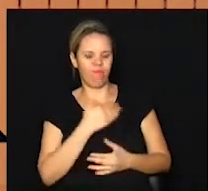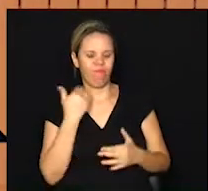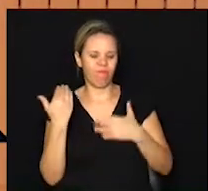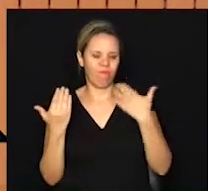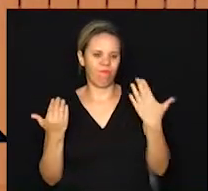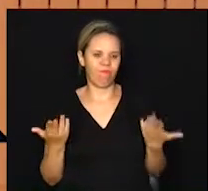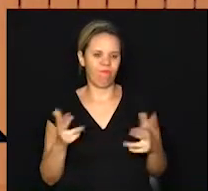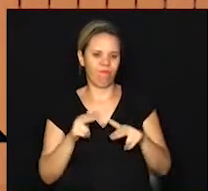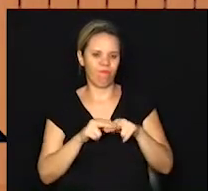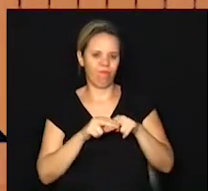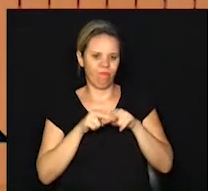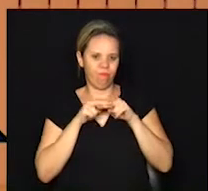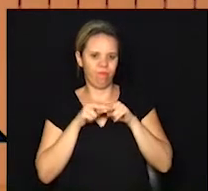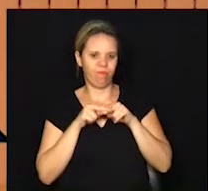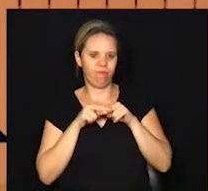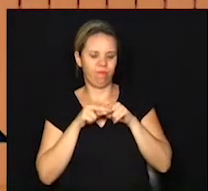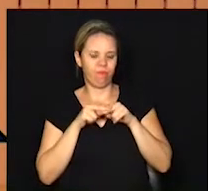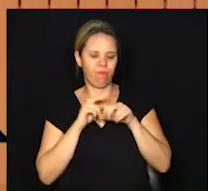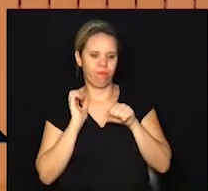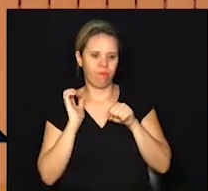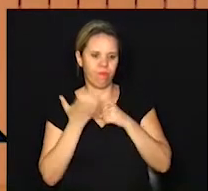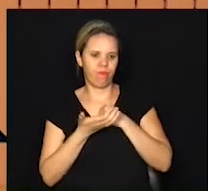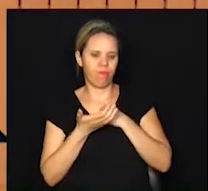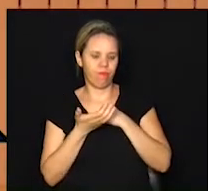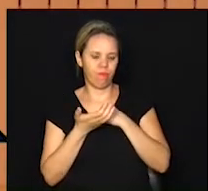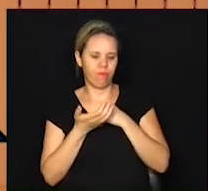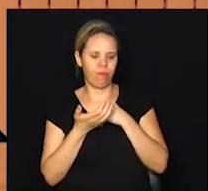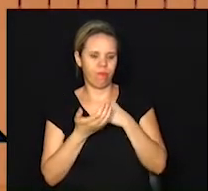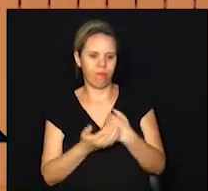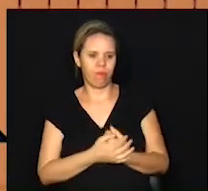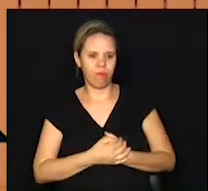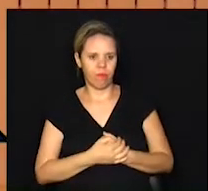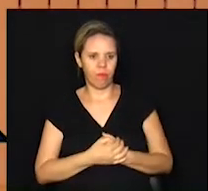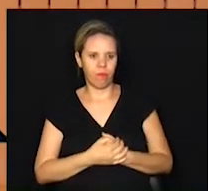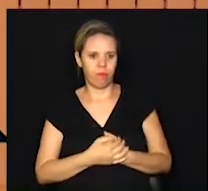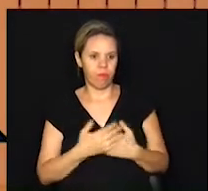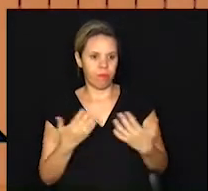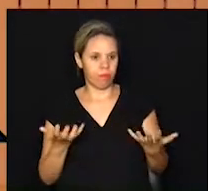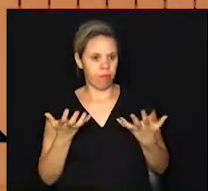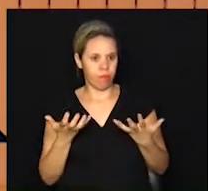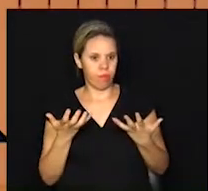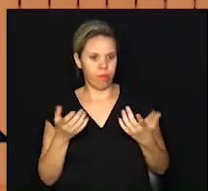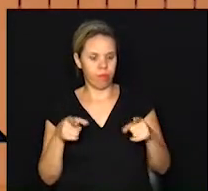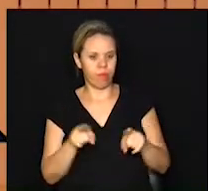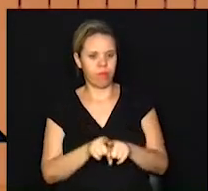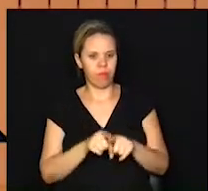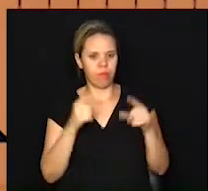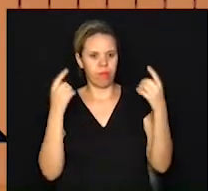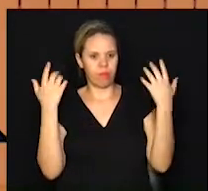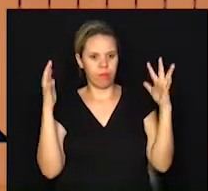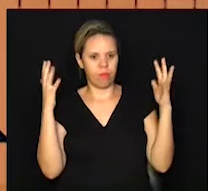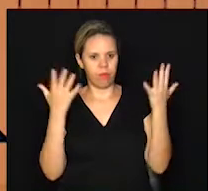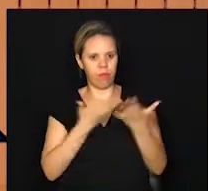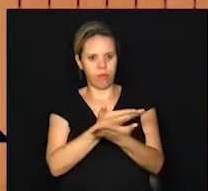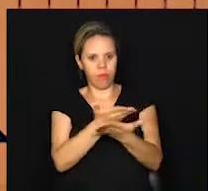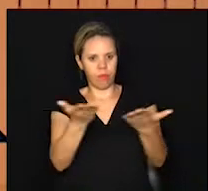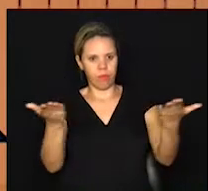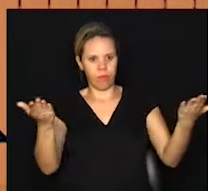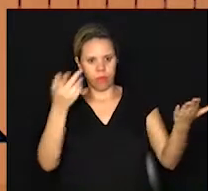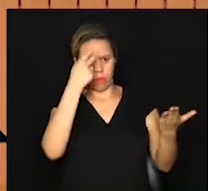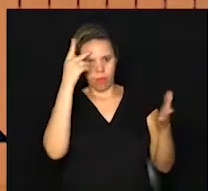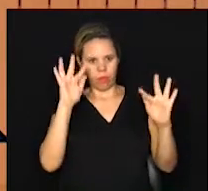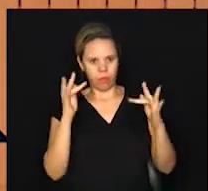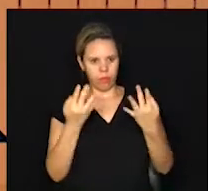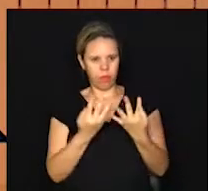em função do Covid-19. Então, eu queria também prestar homenagem a todos os